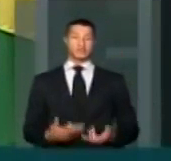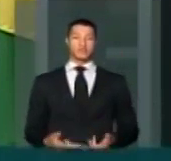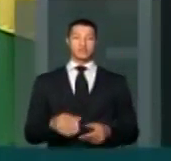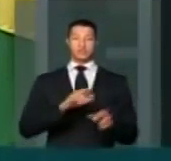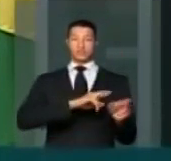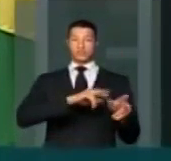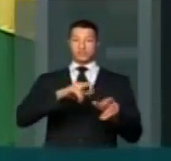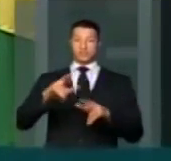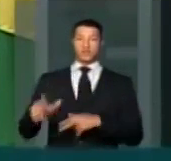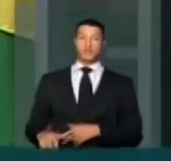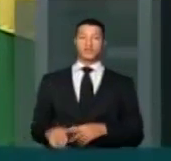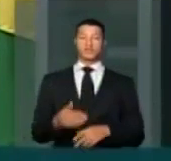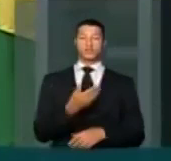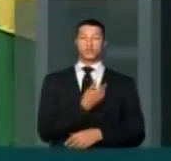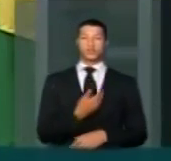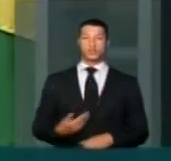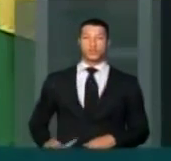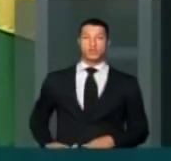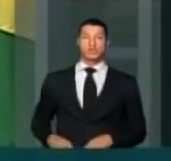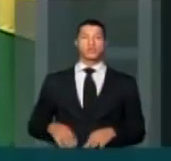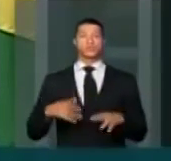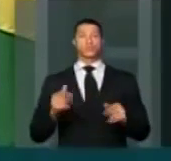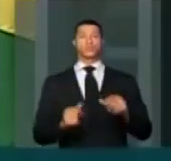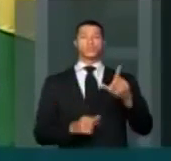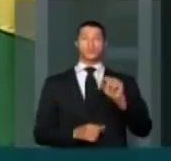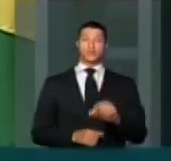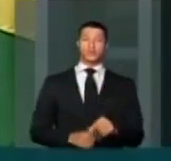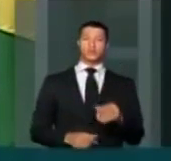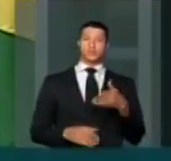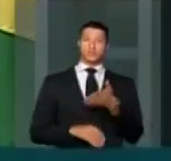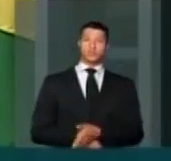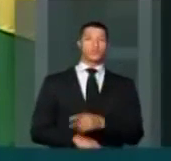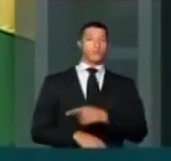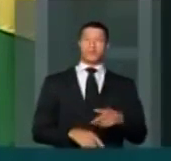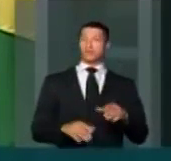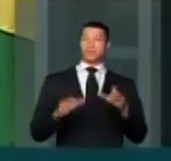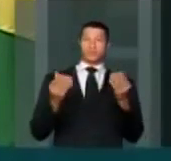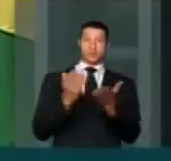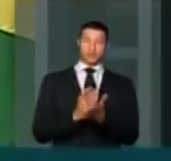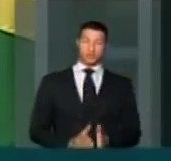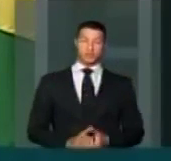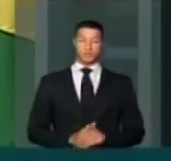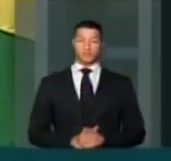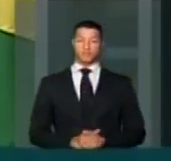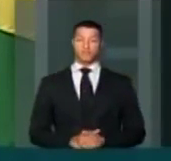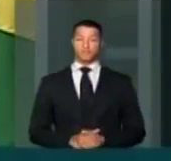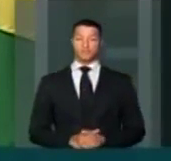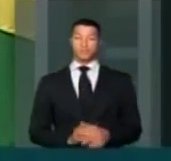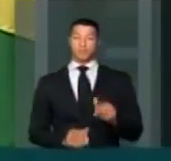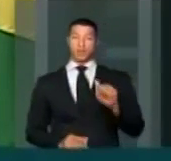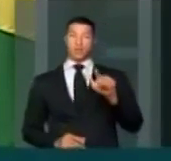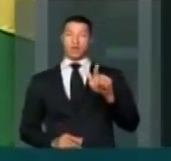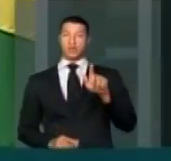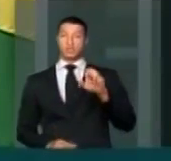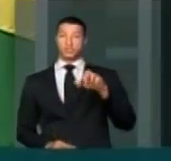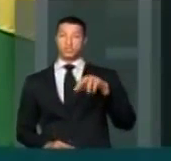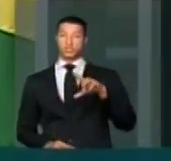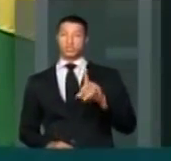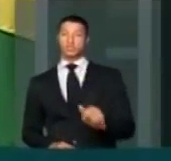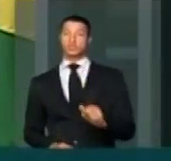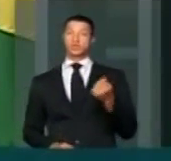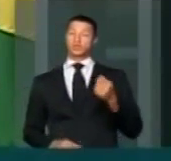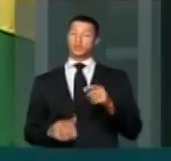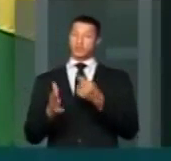das diversas instâncias de governo, tudo isso integra, mas não esgota, uma agenda que bem pode ser